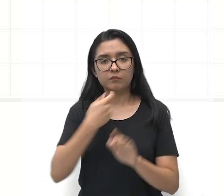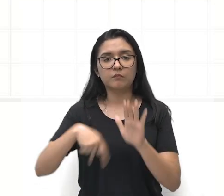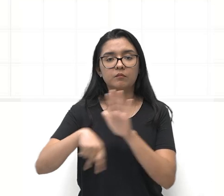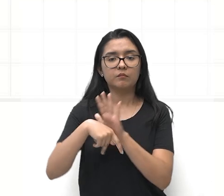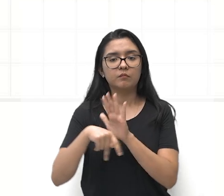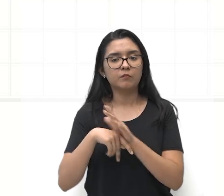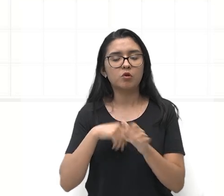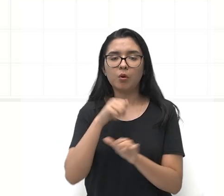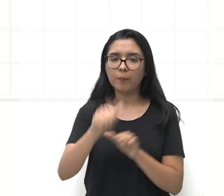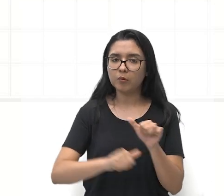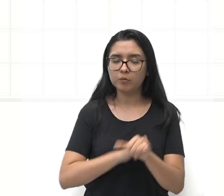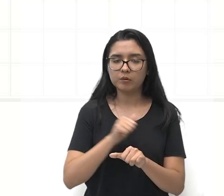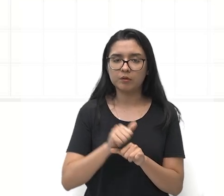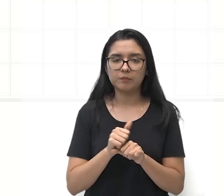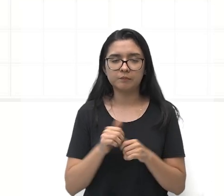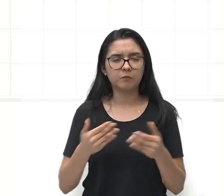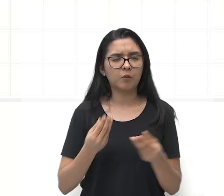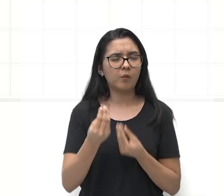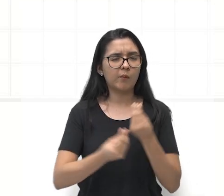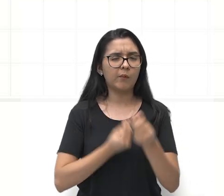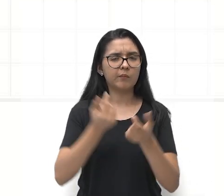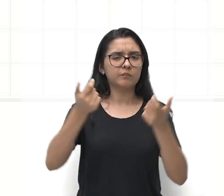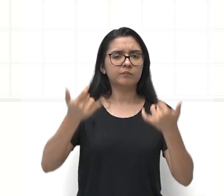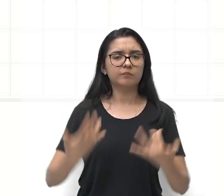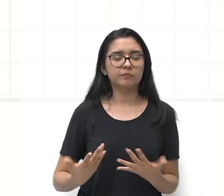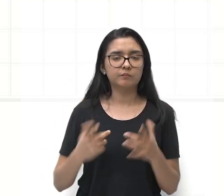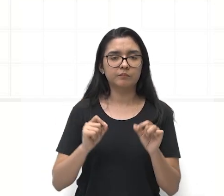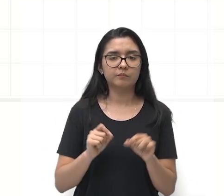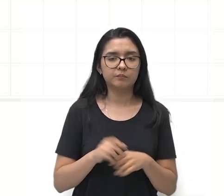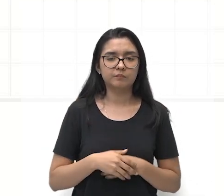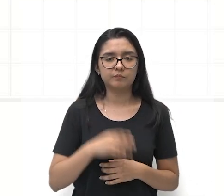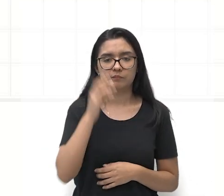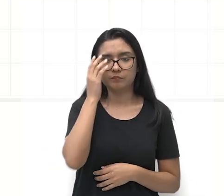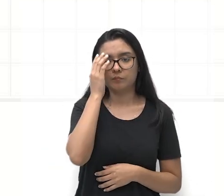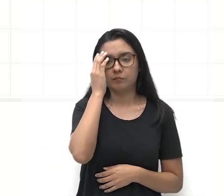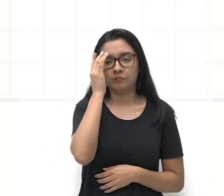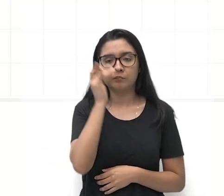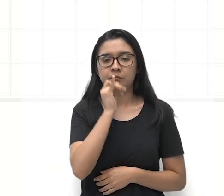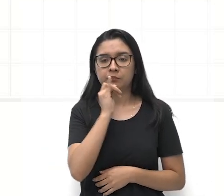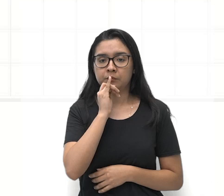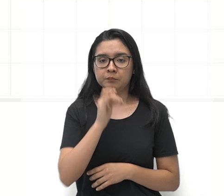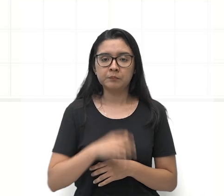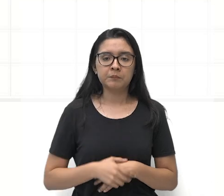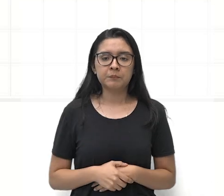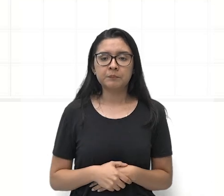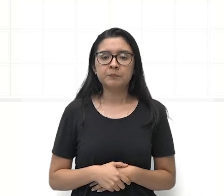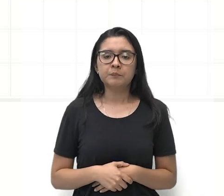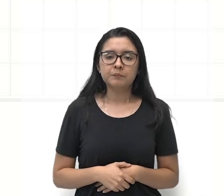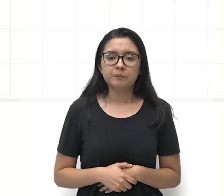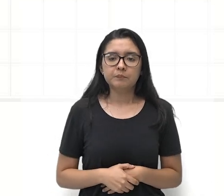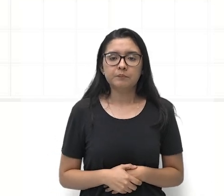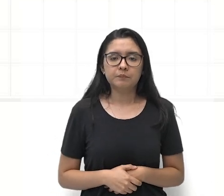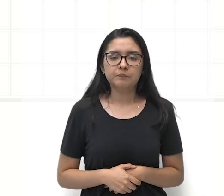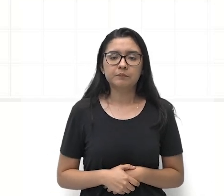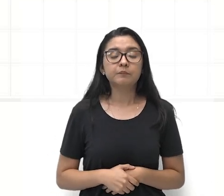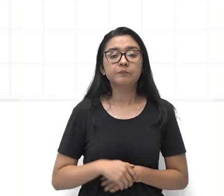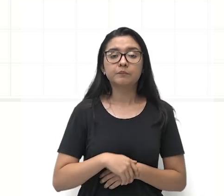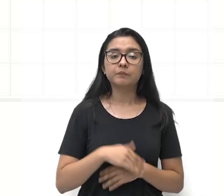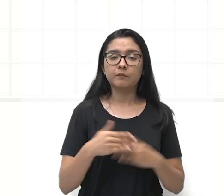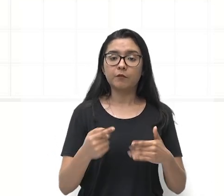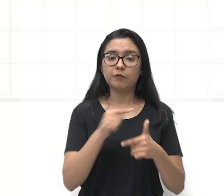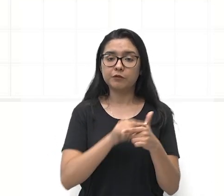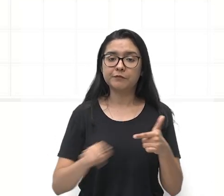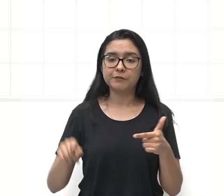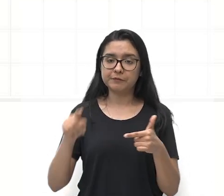eu não altero o produto. Como assim? Eu pego e divido isso daqui por 100. Passou a ser